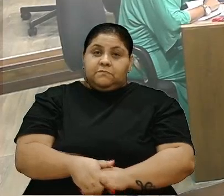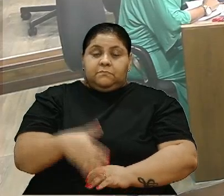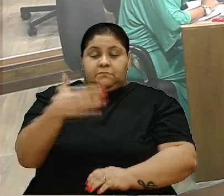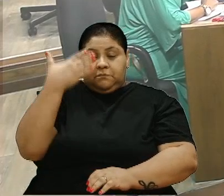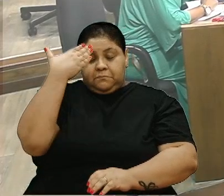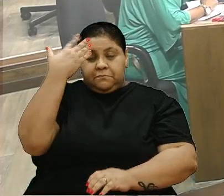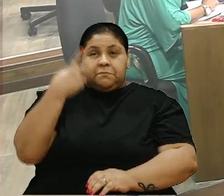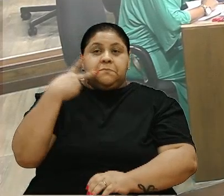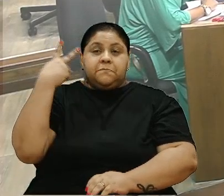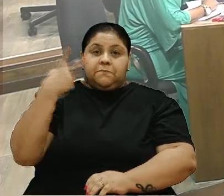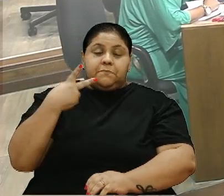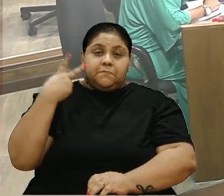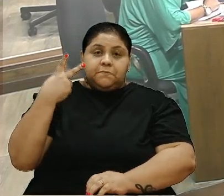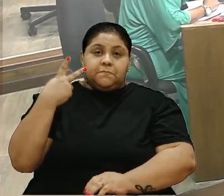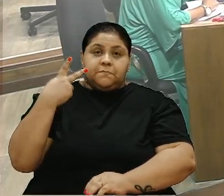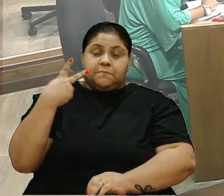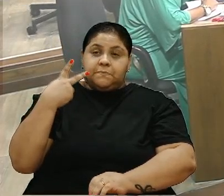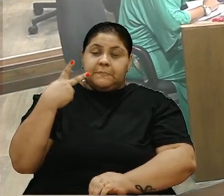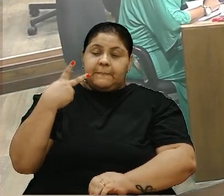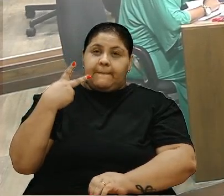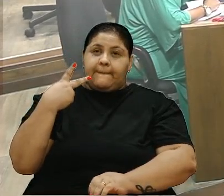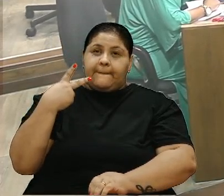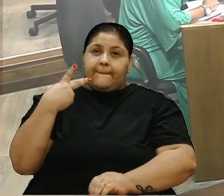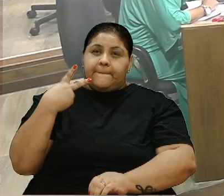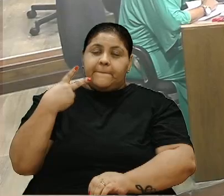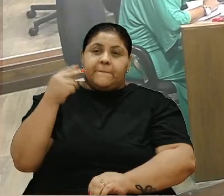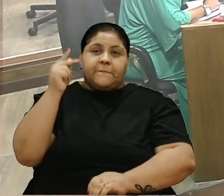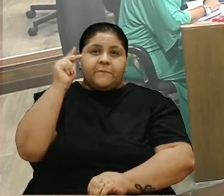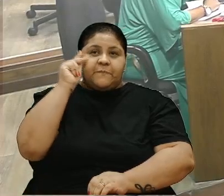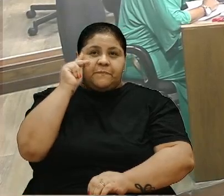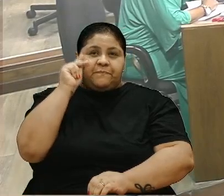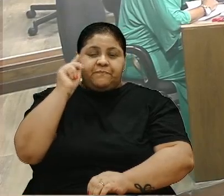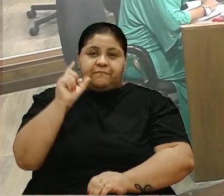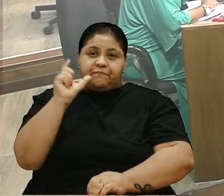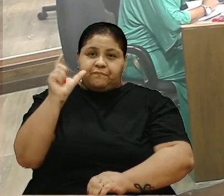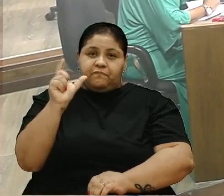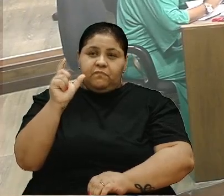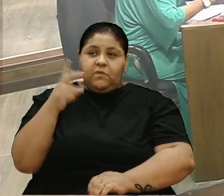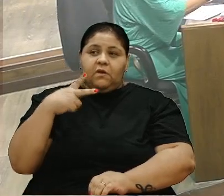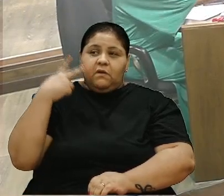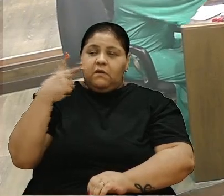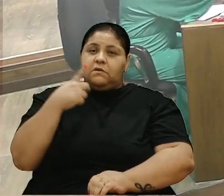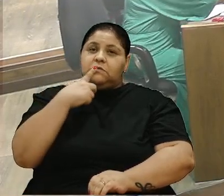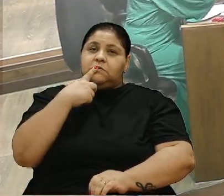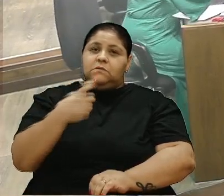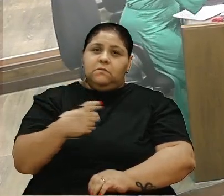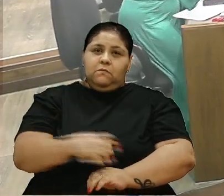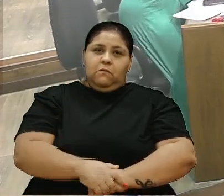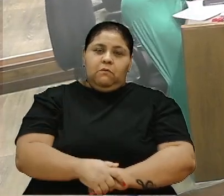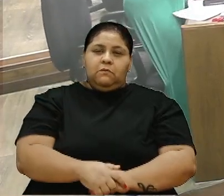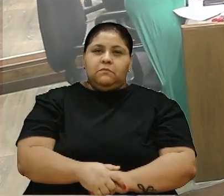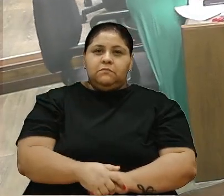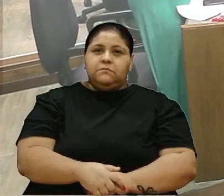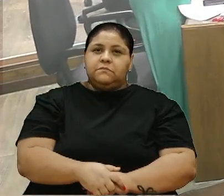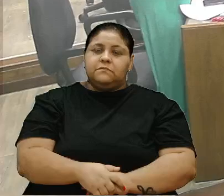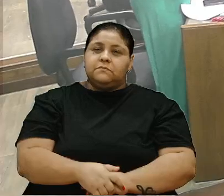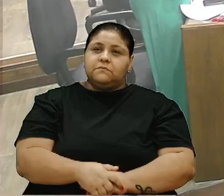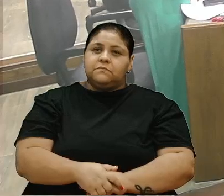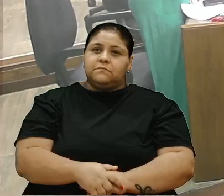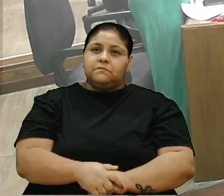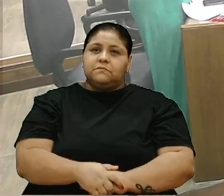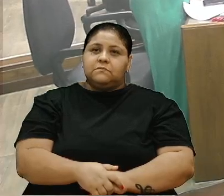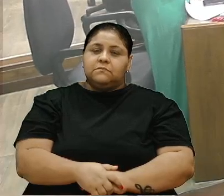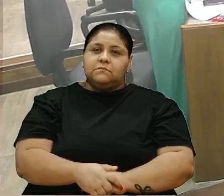Obrigado, vereador Cláudio Libardi. Com a palavra, a vereadora Rose Frigeri. Peço